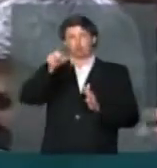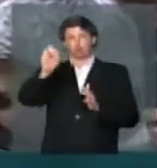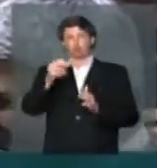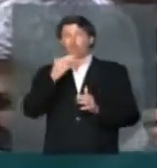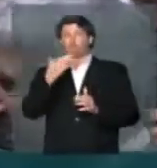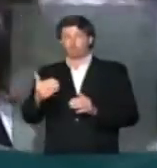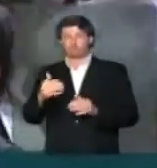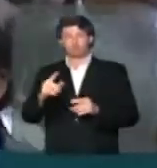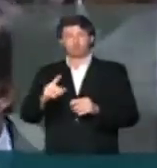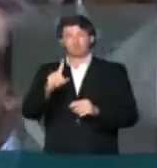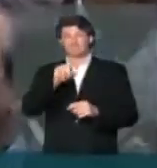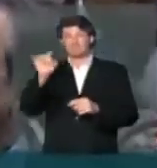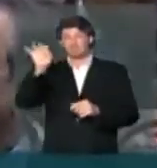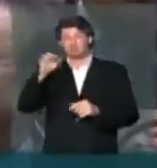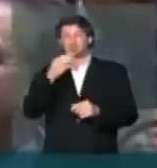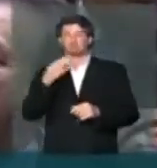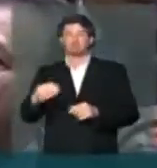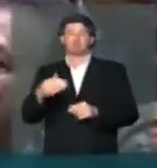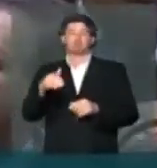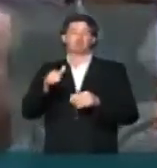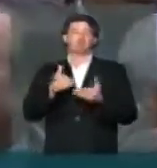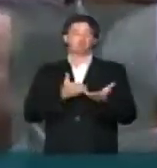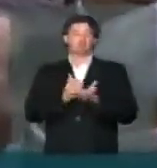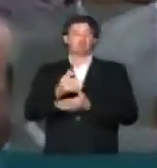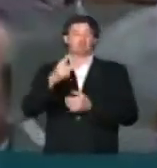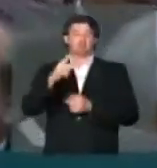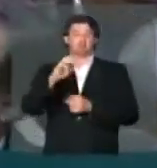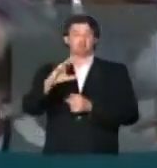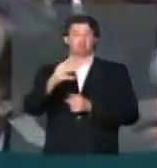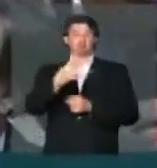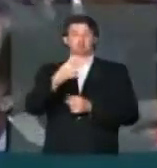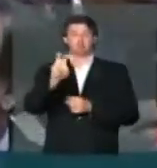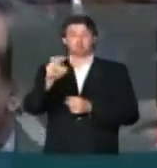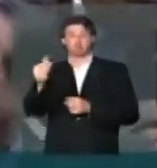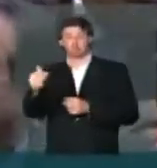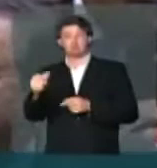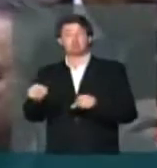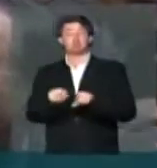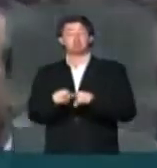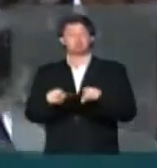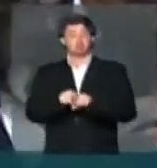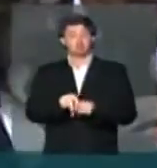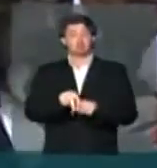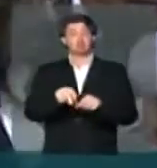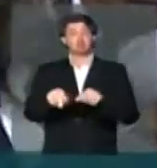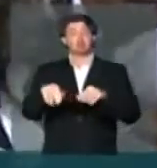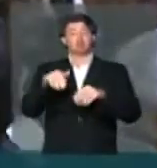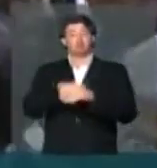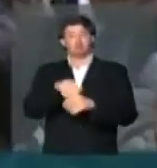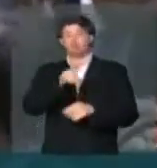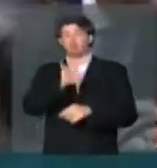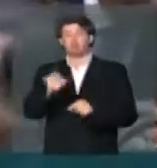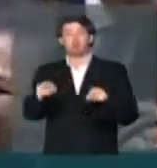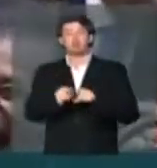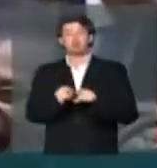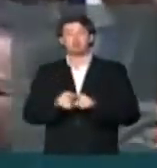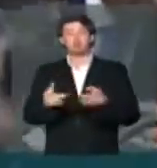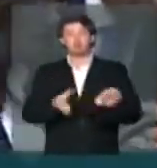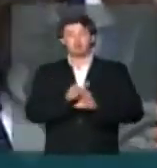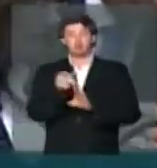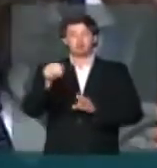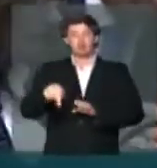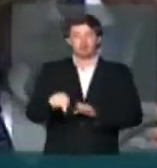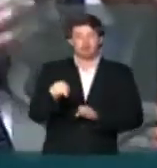de forma unânime pela aprovação da PEC 457, da mesma maneira vai votar, tenho certeza, e esse é o encaminhamento nosso